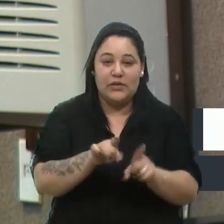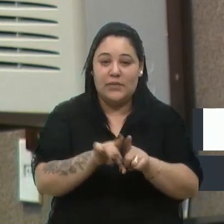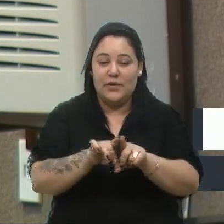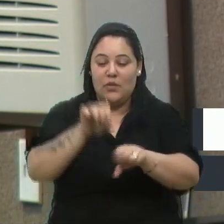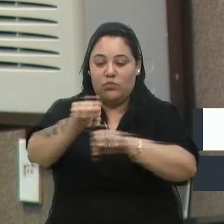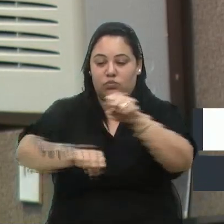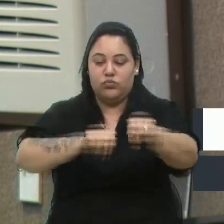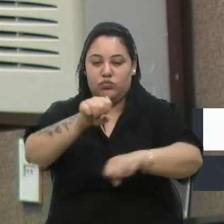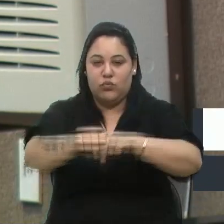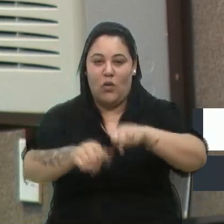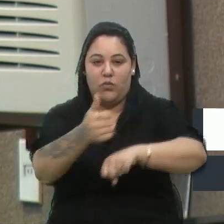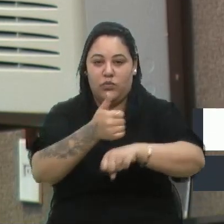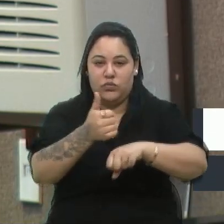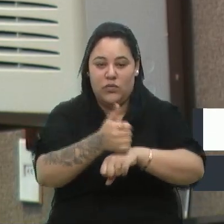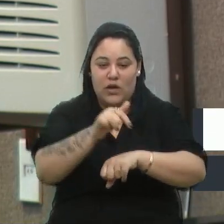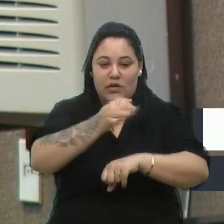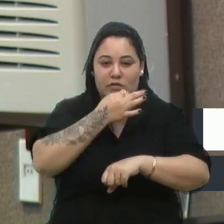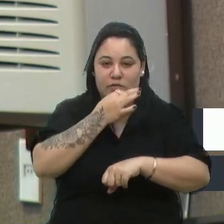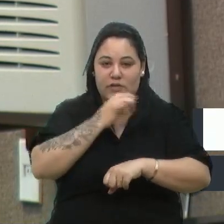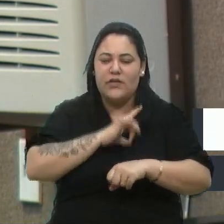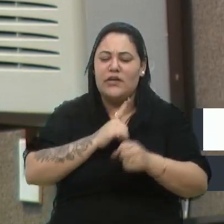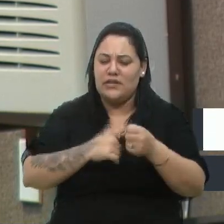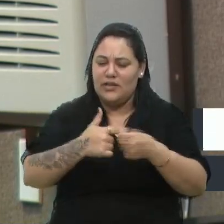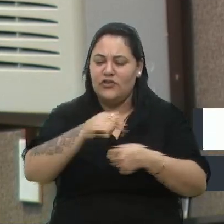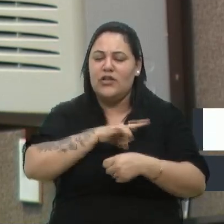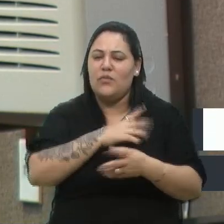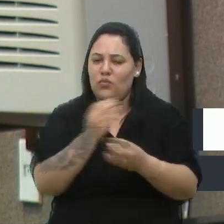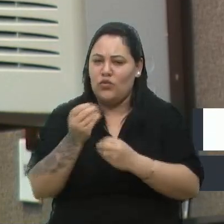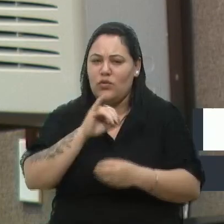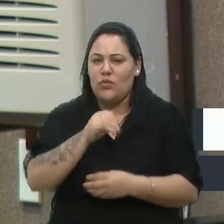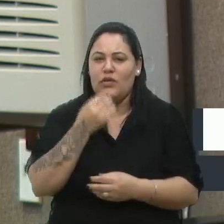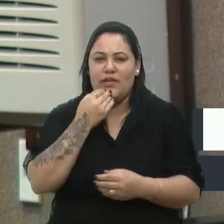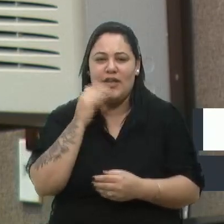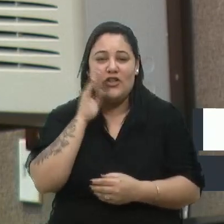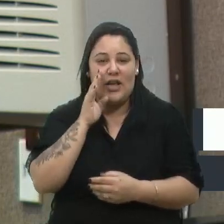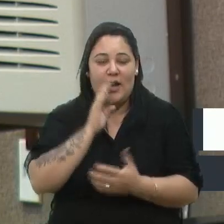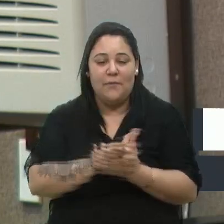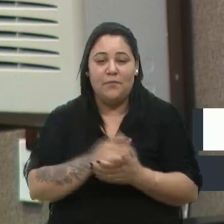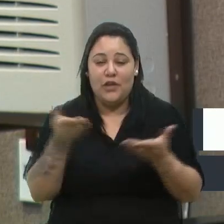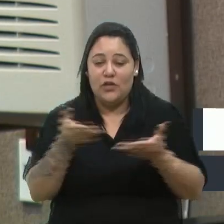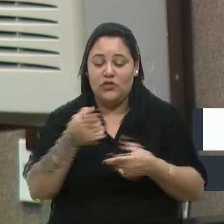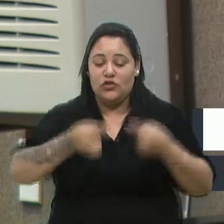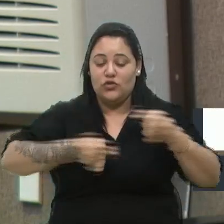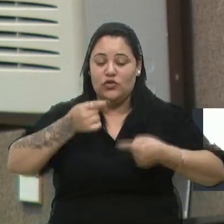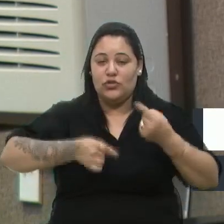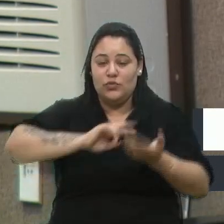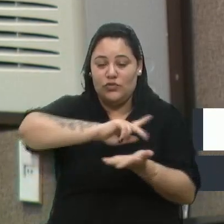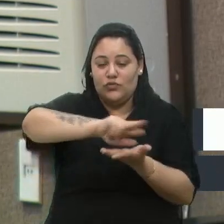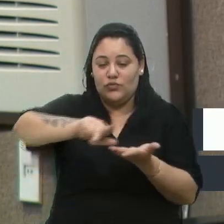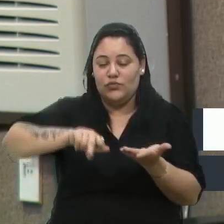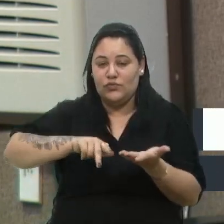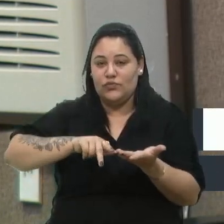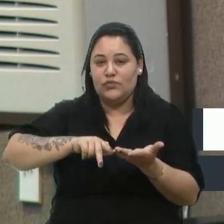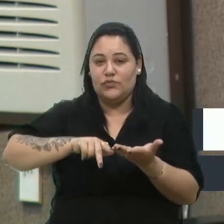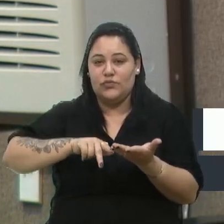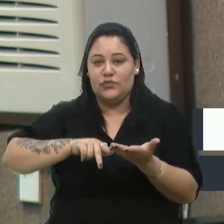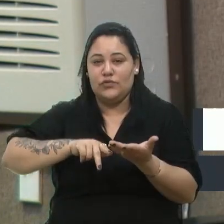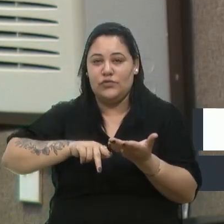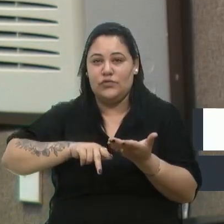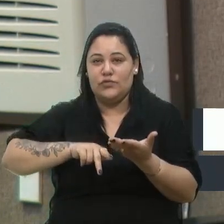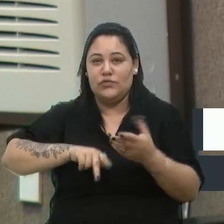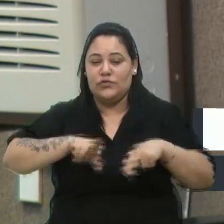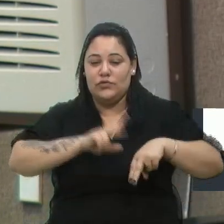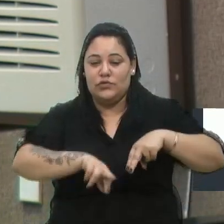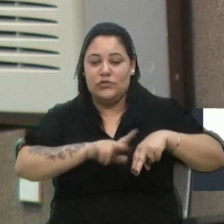aí. Então, a cidade tem muitas possibilidades. E hoje foi discutido aqui a diversidade, foi discutido também, né, a questão da